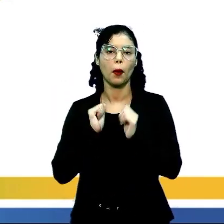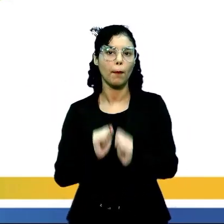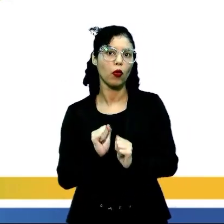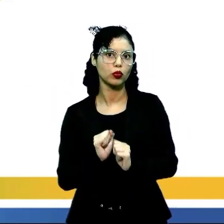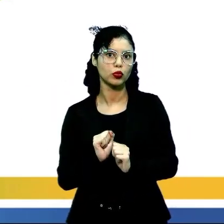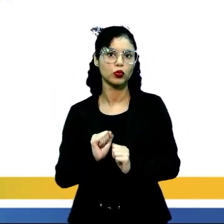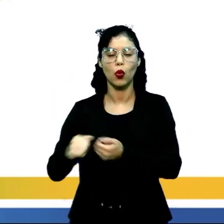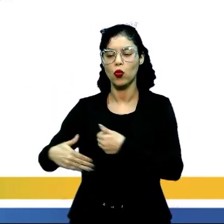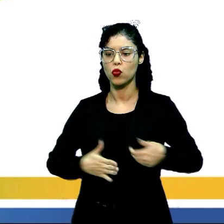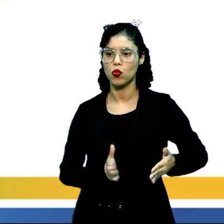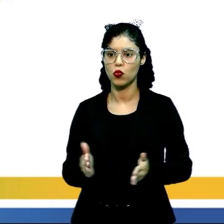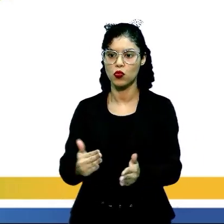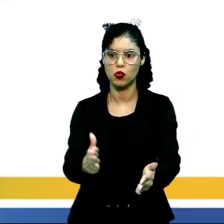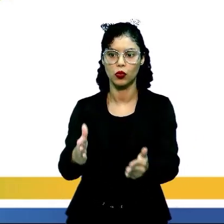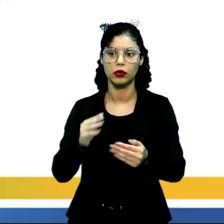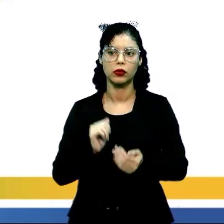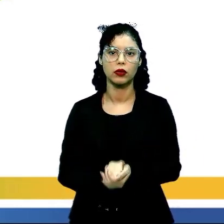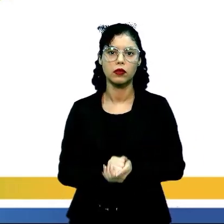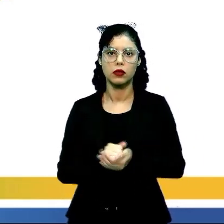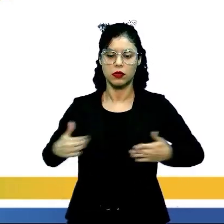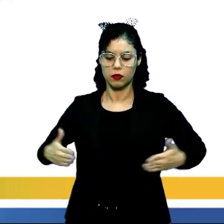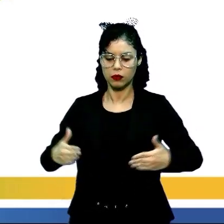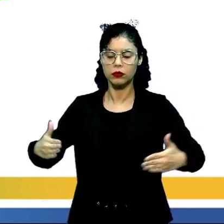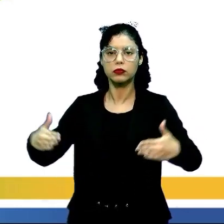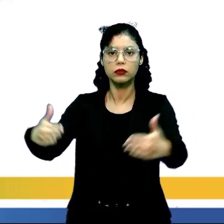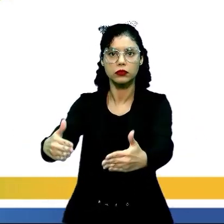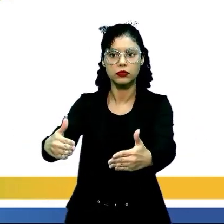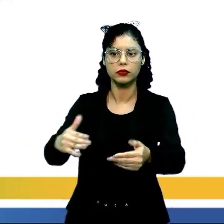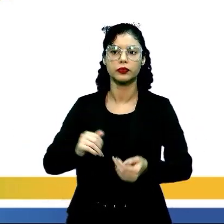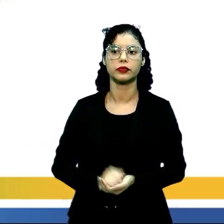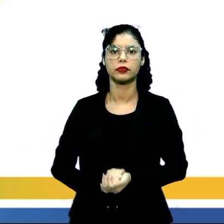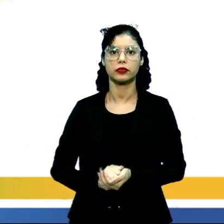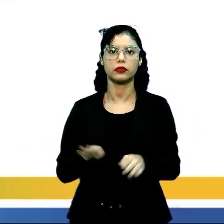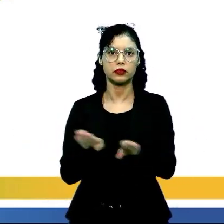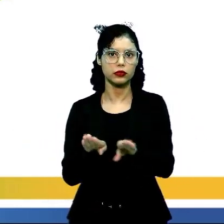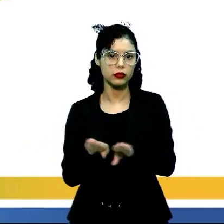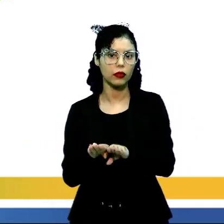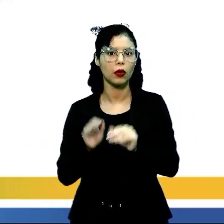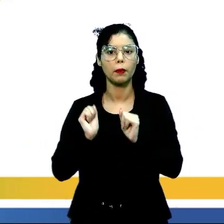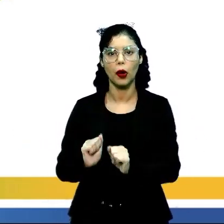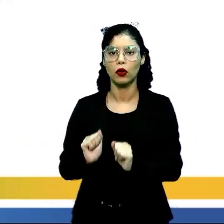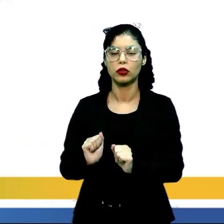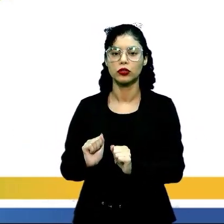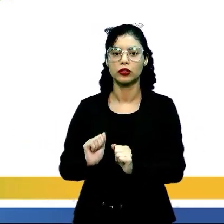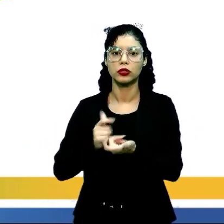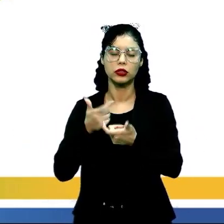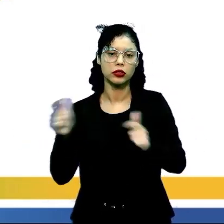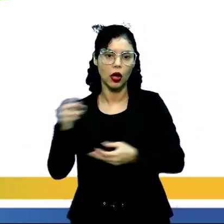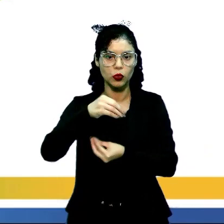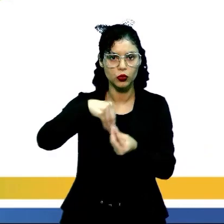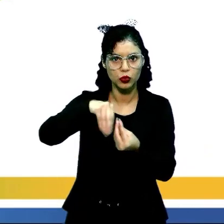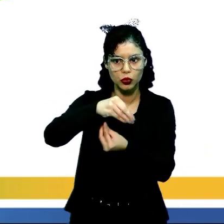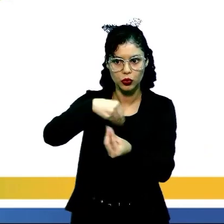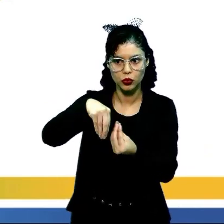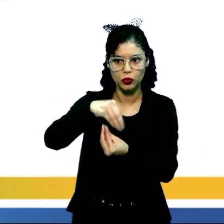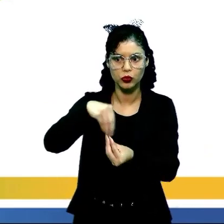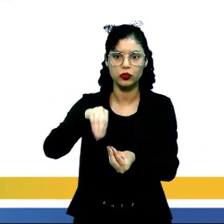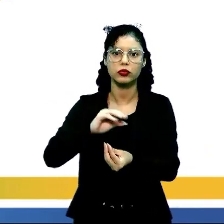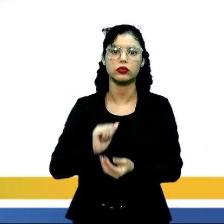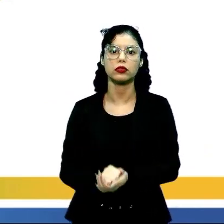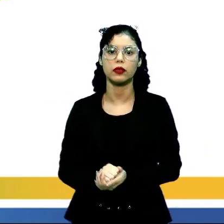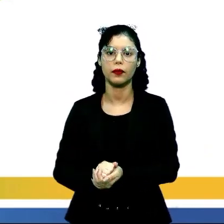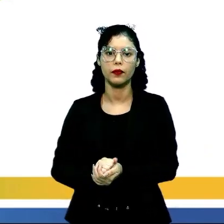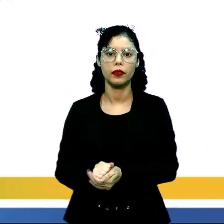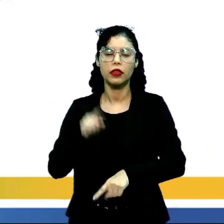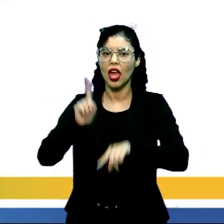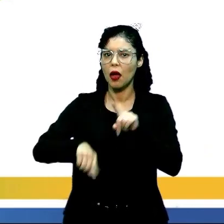ser um rio, pode ser um açude, pode ser uma represa, e essa água ela vem com muitas misturas, né? Ela vem com rejeitos